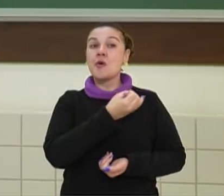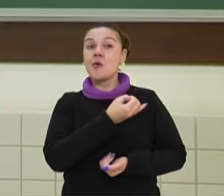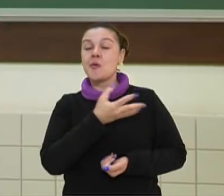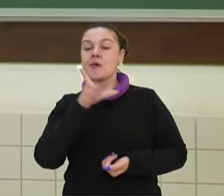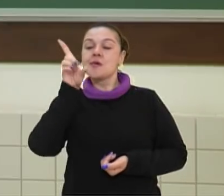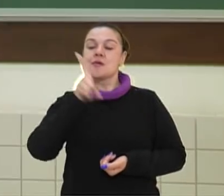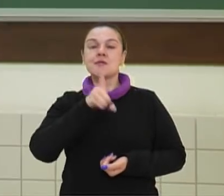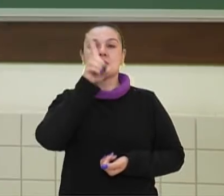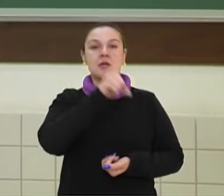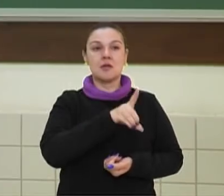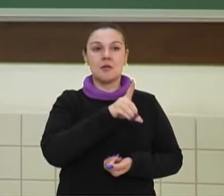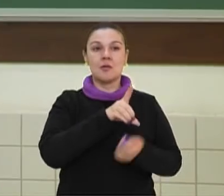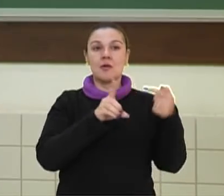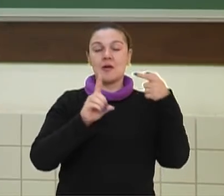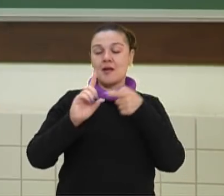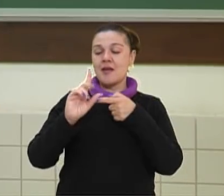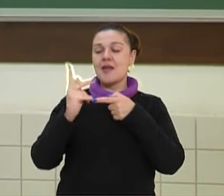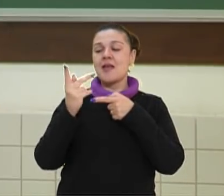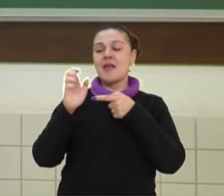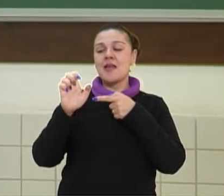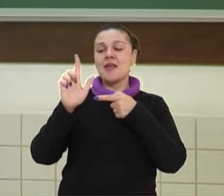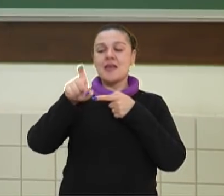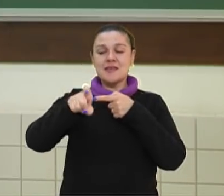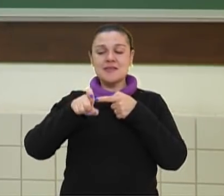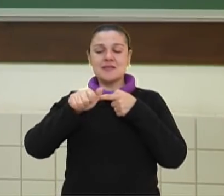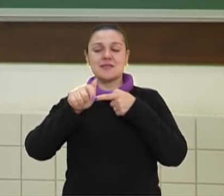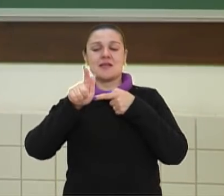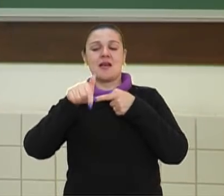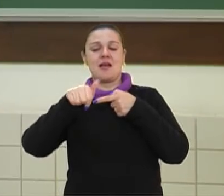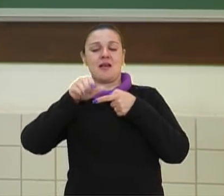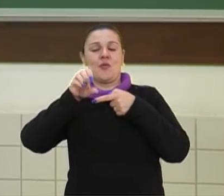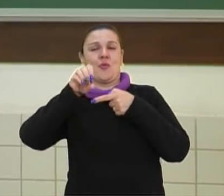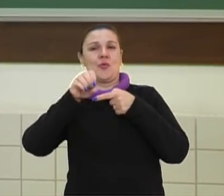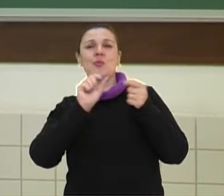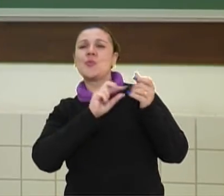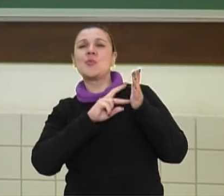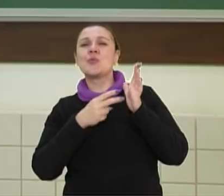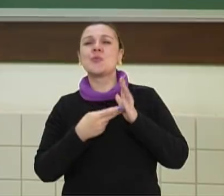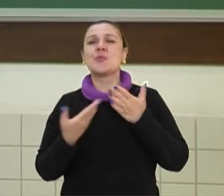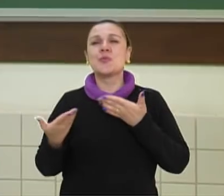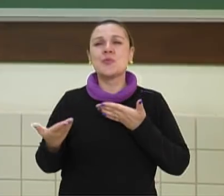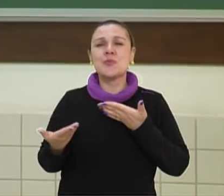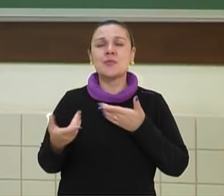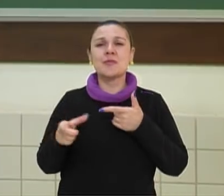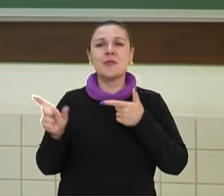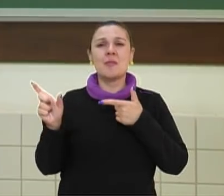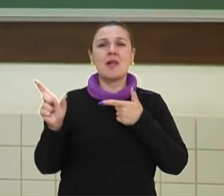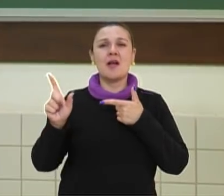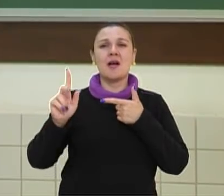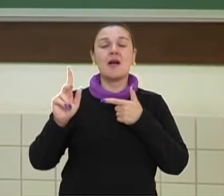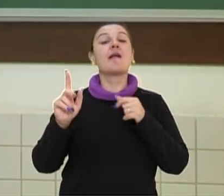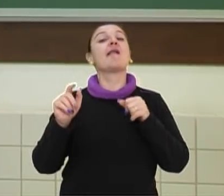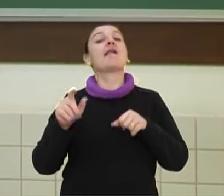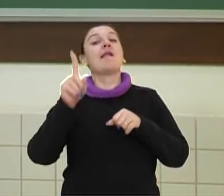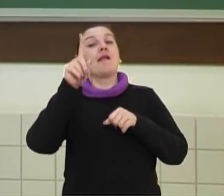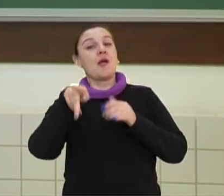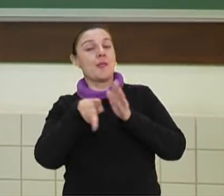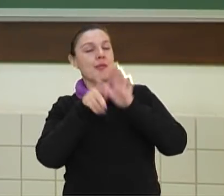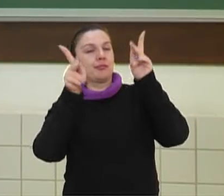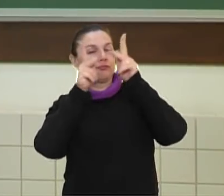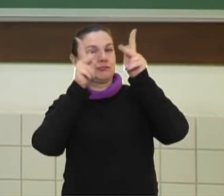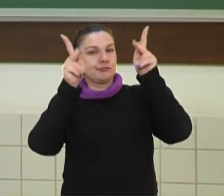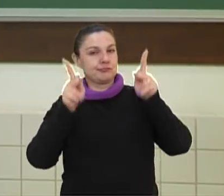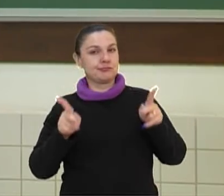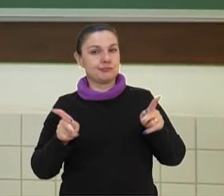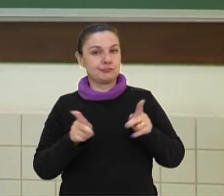de diagonais de um hexágono, o que é um hexágono? O que vocês acham? Lembram? O hexágono é um polígono